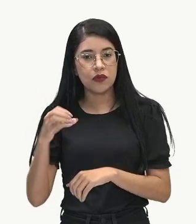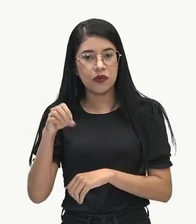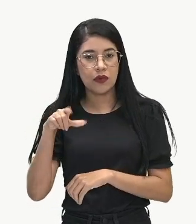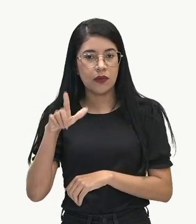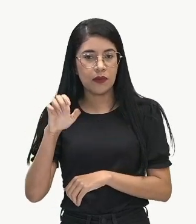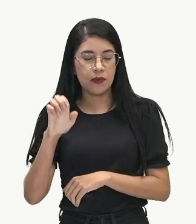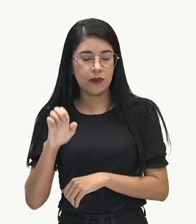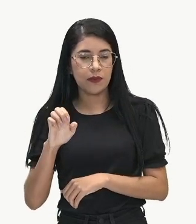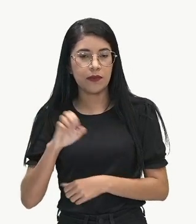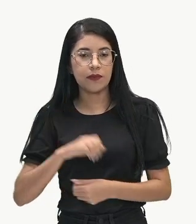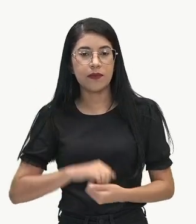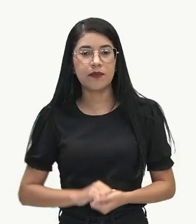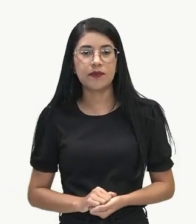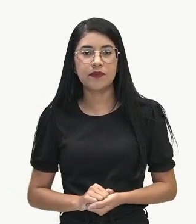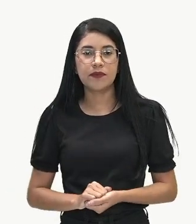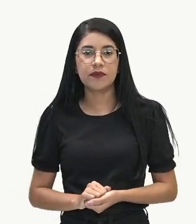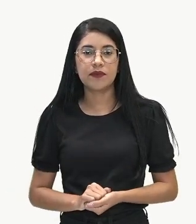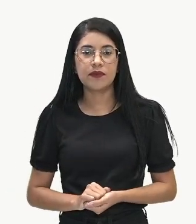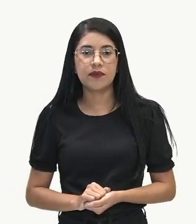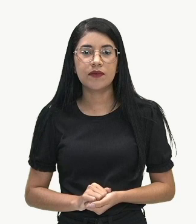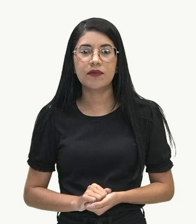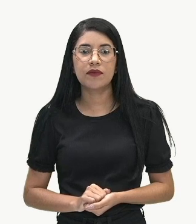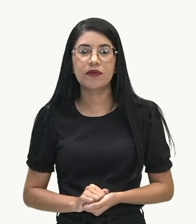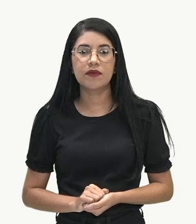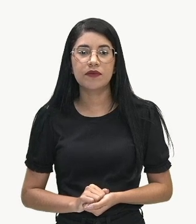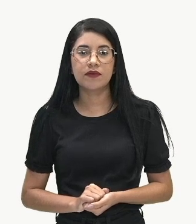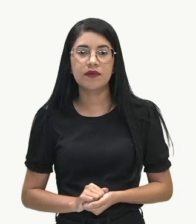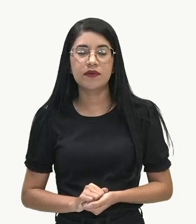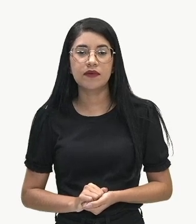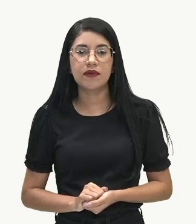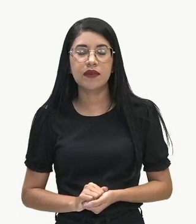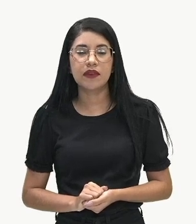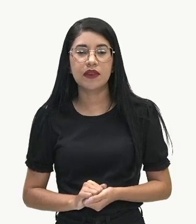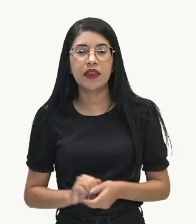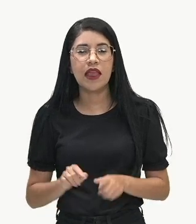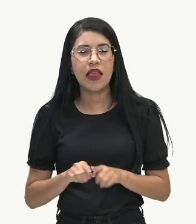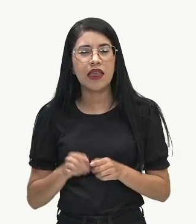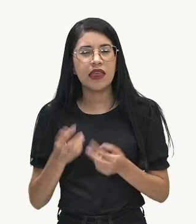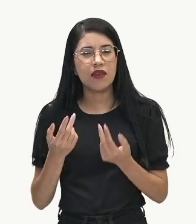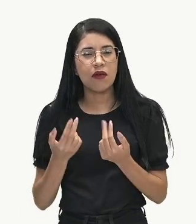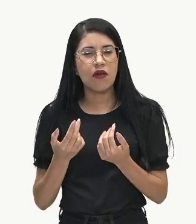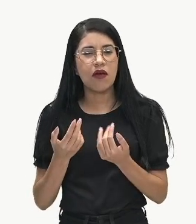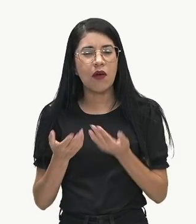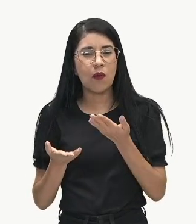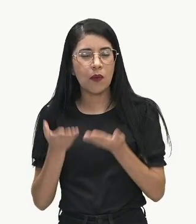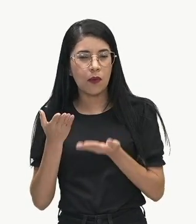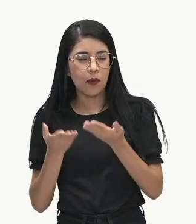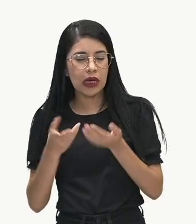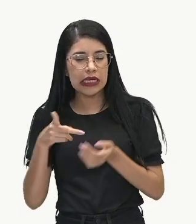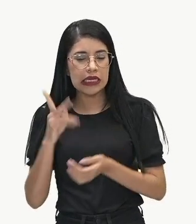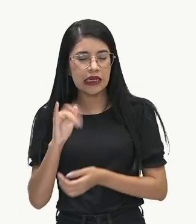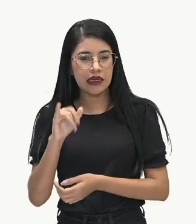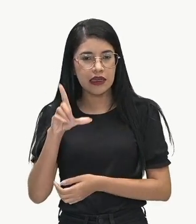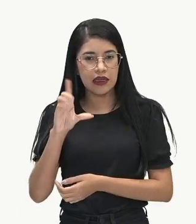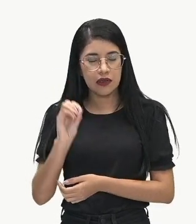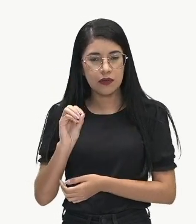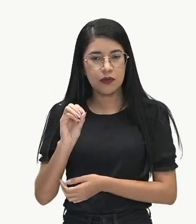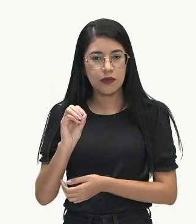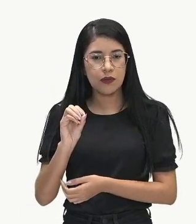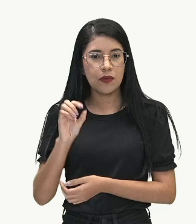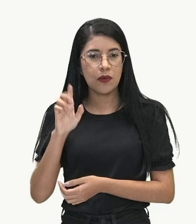quilojoule, tá? E quilo é a mesma coisa de quilograma, tá? Só que aqui é